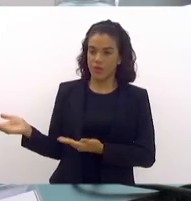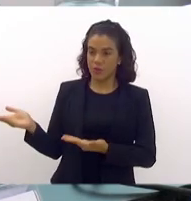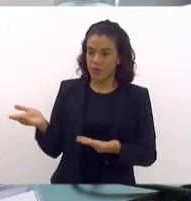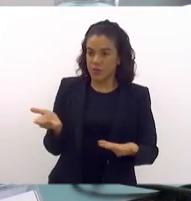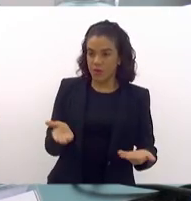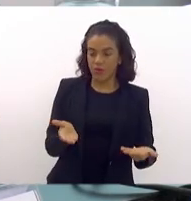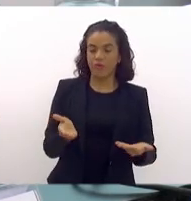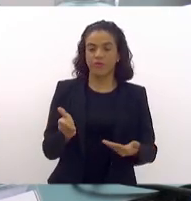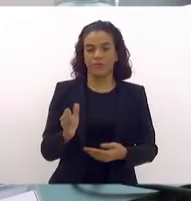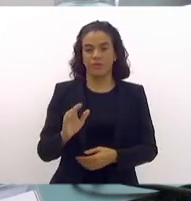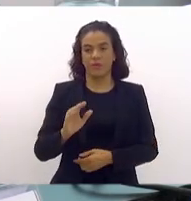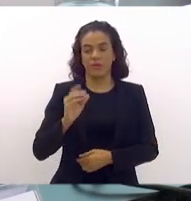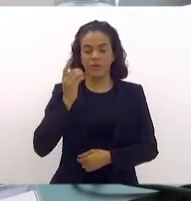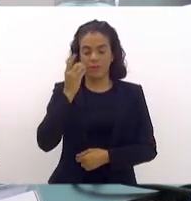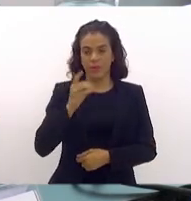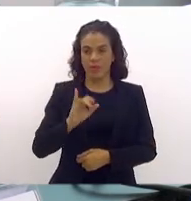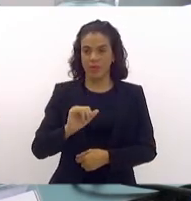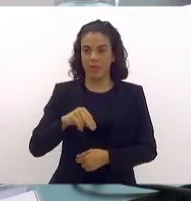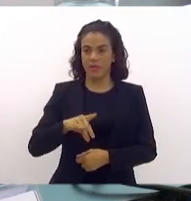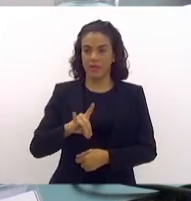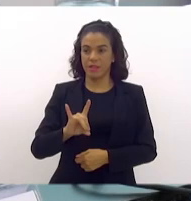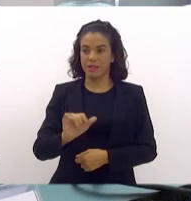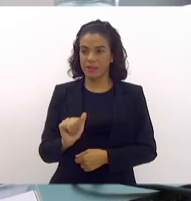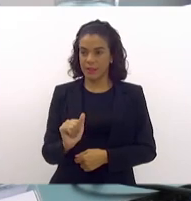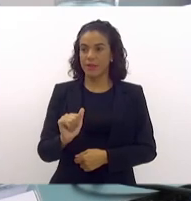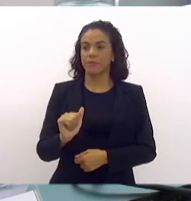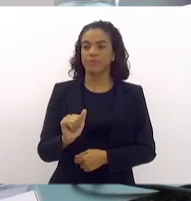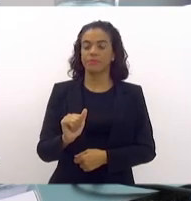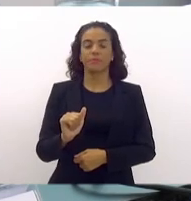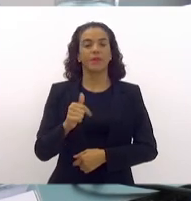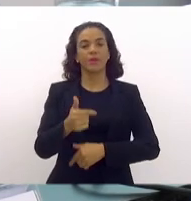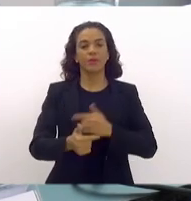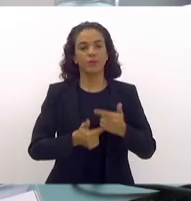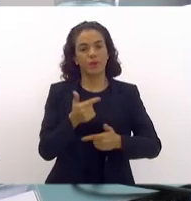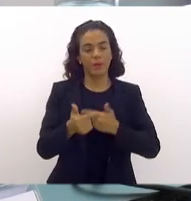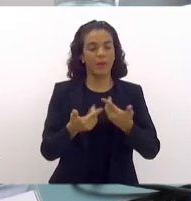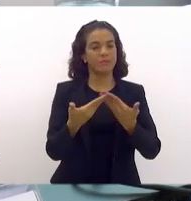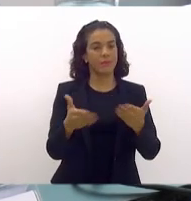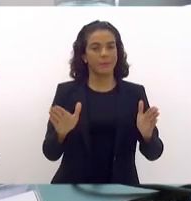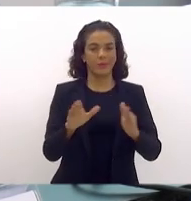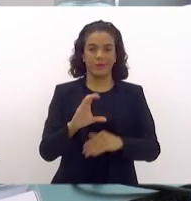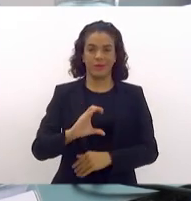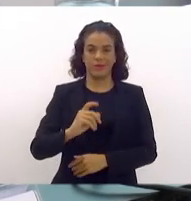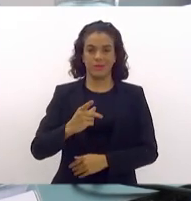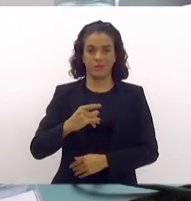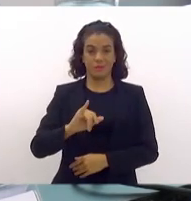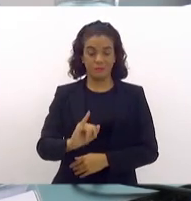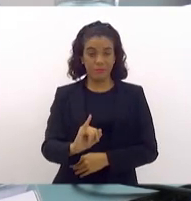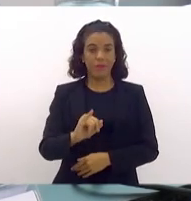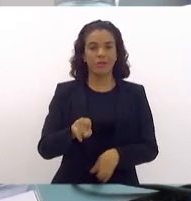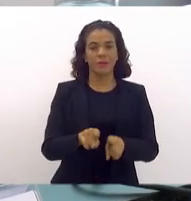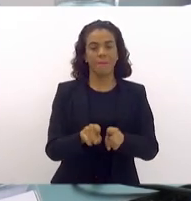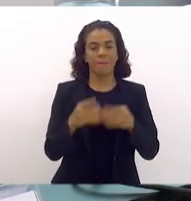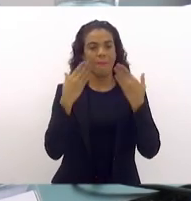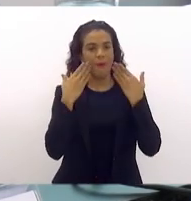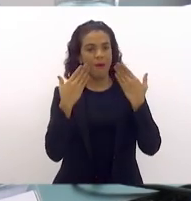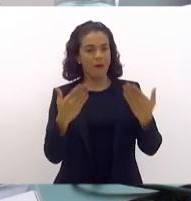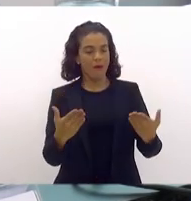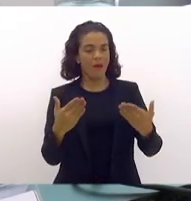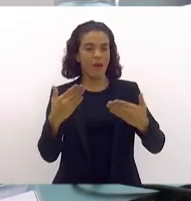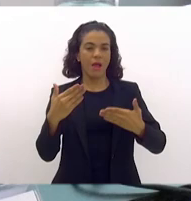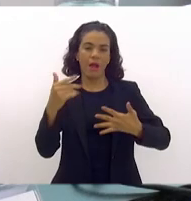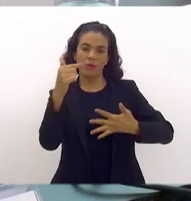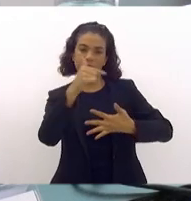Índia Armelau, que ainda nos trabalhos de abertura dessa CPI fez também, apresentou também